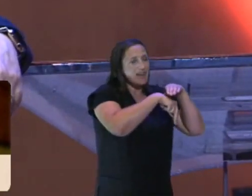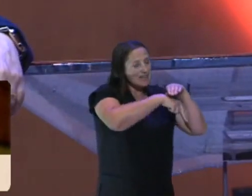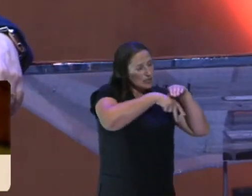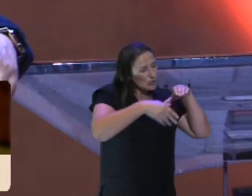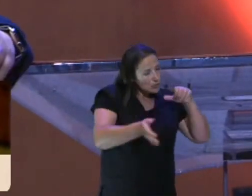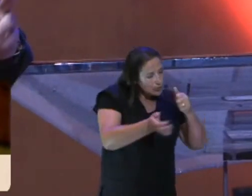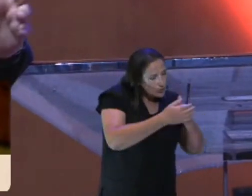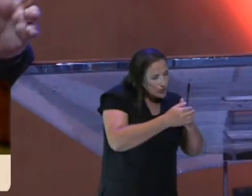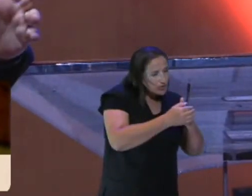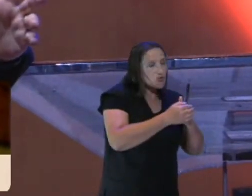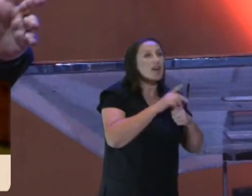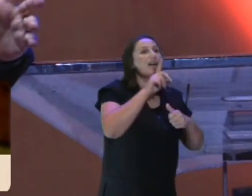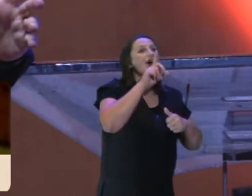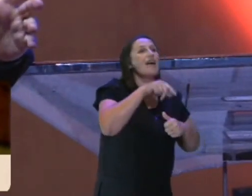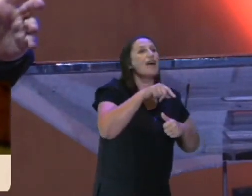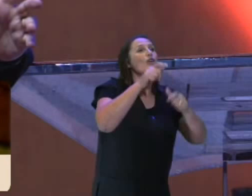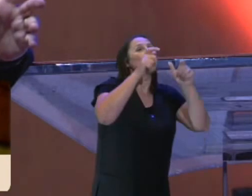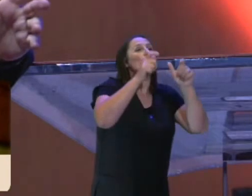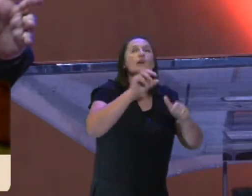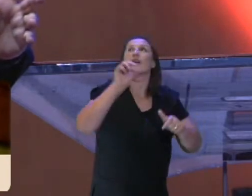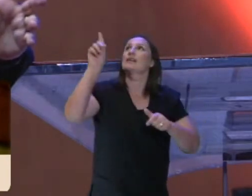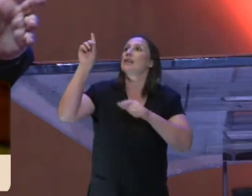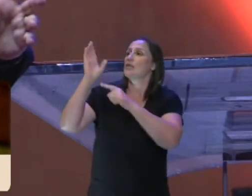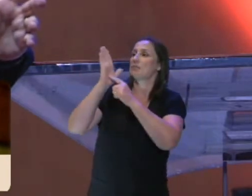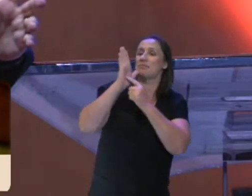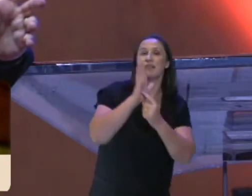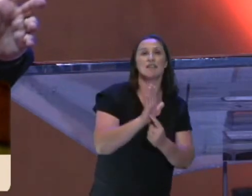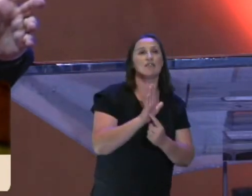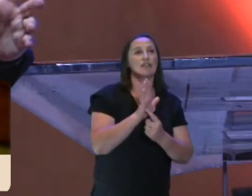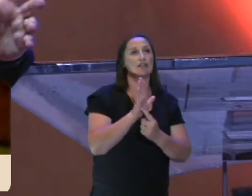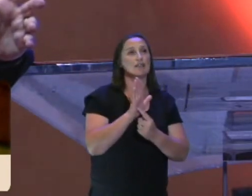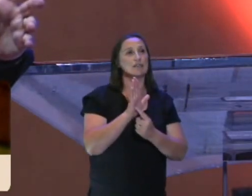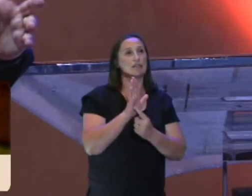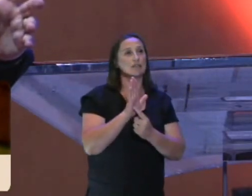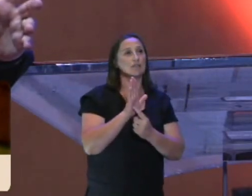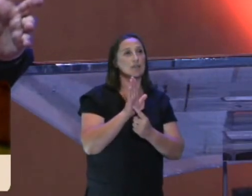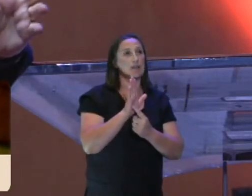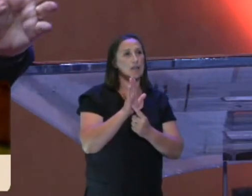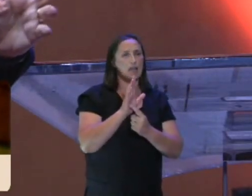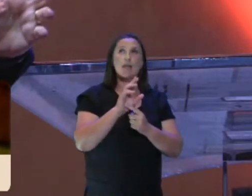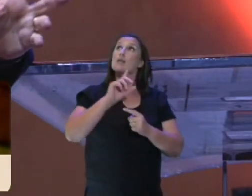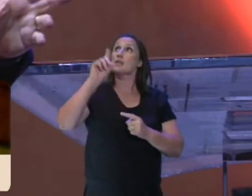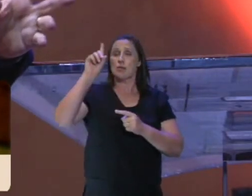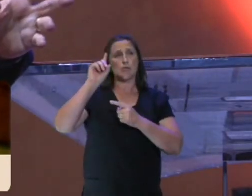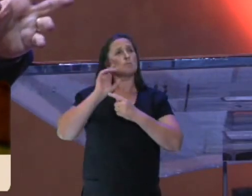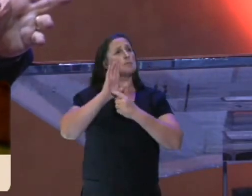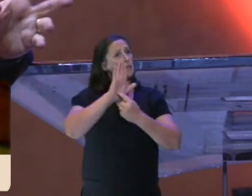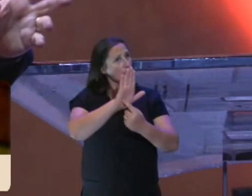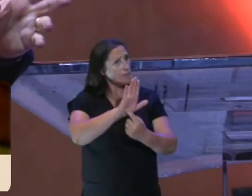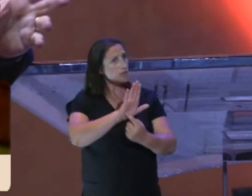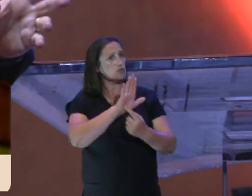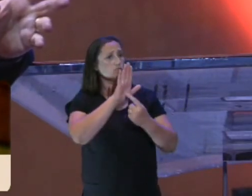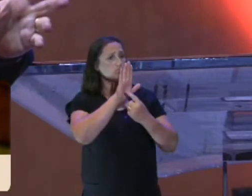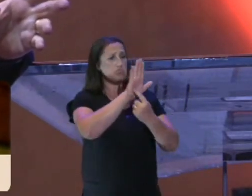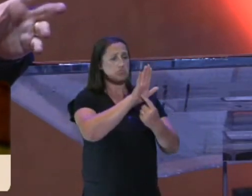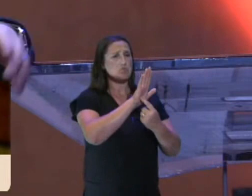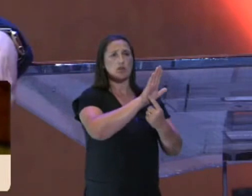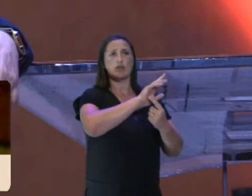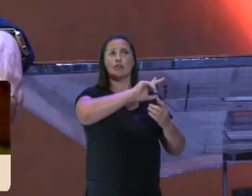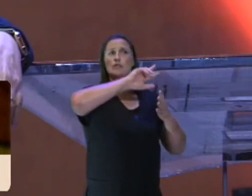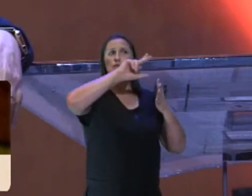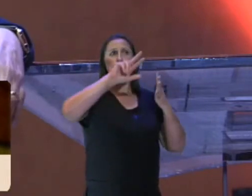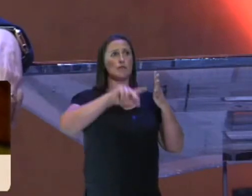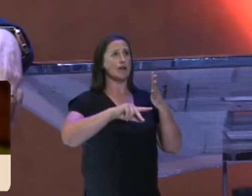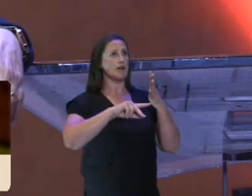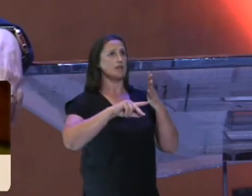Deus se manifestou de várias maneiras diferentes. Se você olhar o texto lá, Deus se manifestou de muitas maneiras diferentes na caverna.